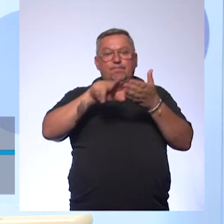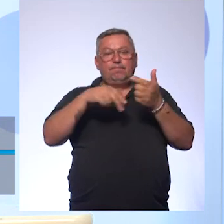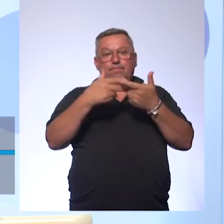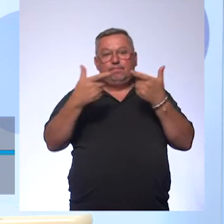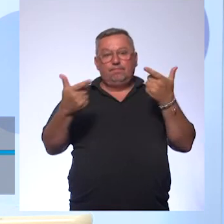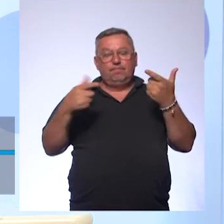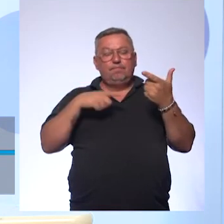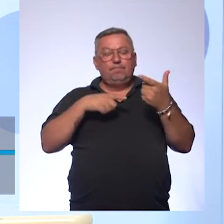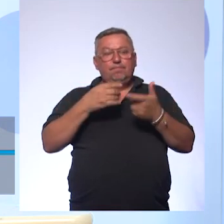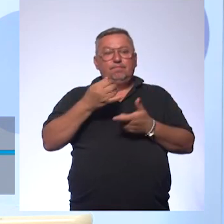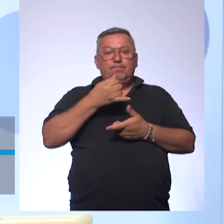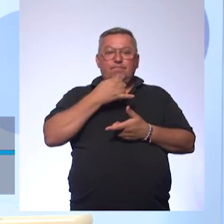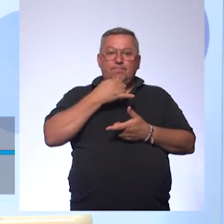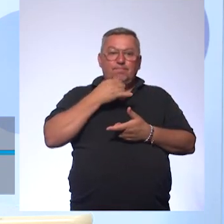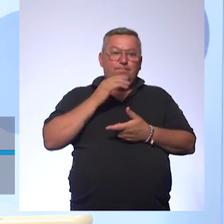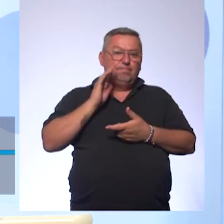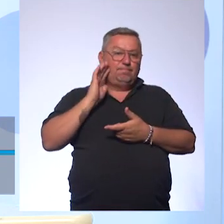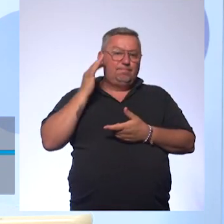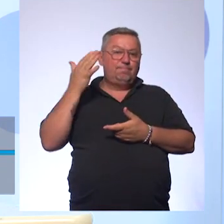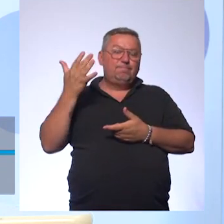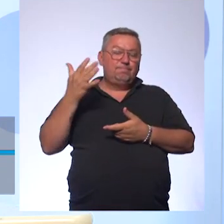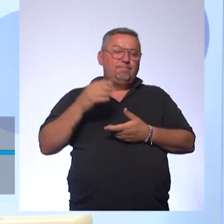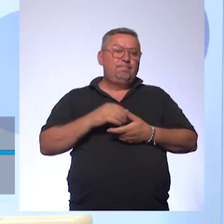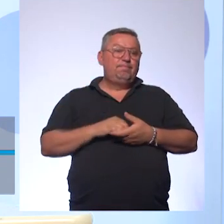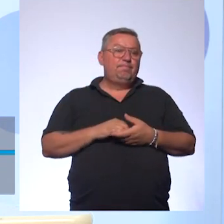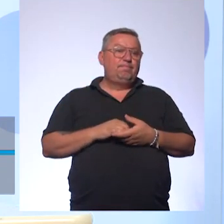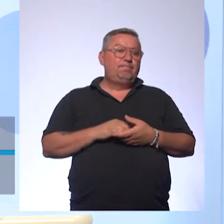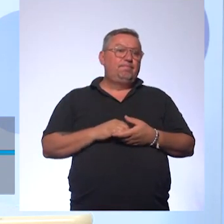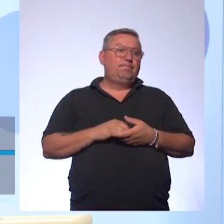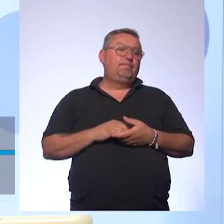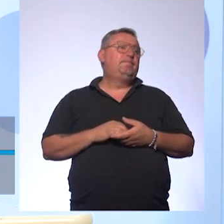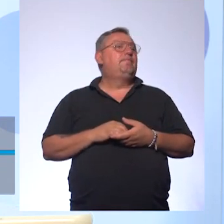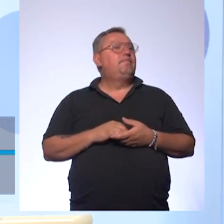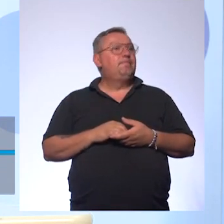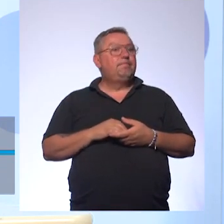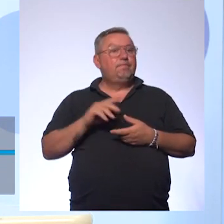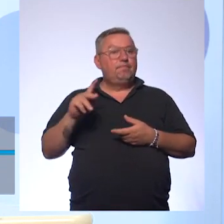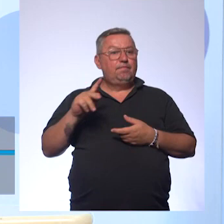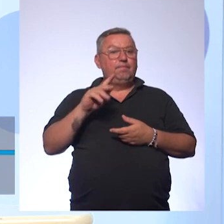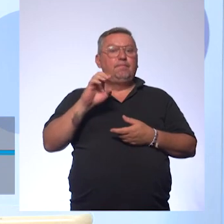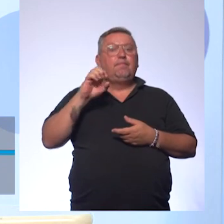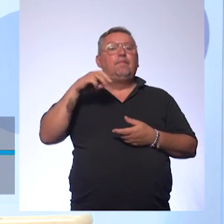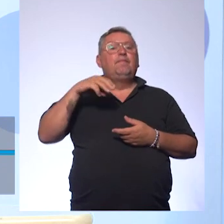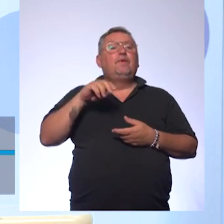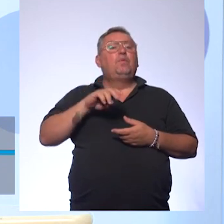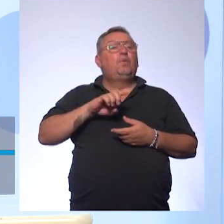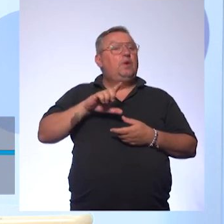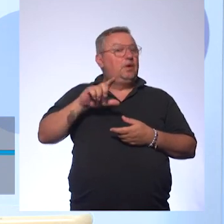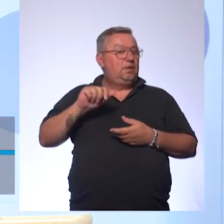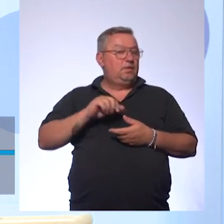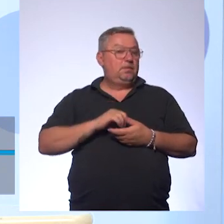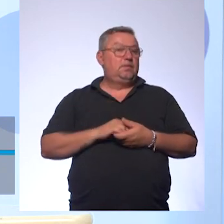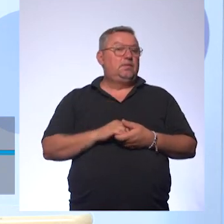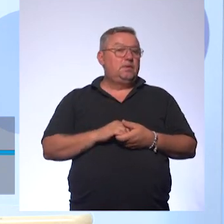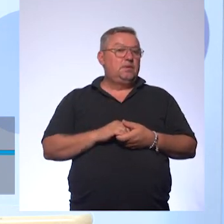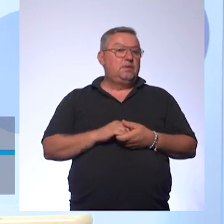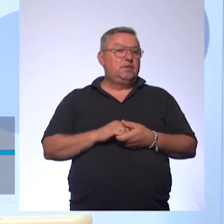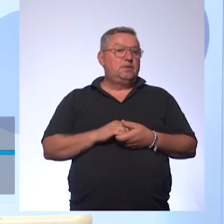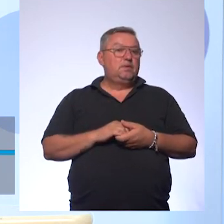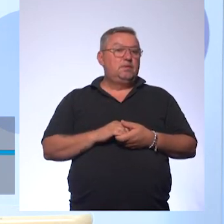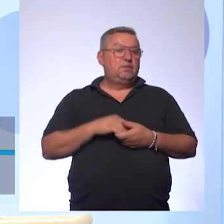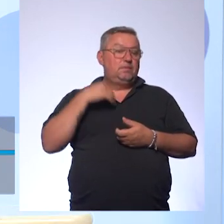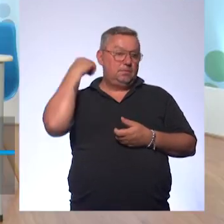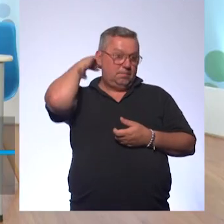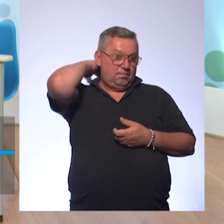Um abraço, professor Moisés, que eu sei que você está sempre aí com a gente, não é, Ed? Sim. Professor Moisés, aí, degradação ambiental.